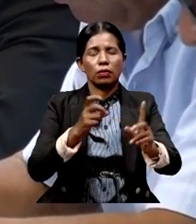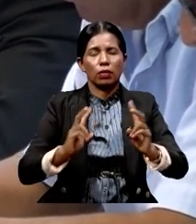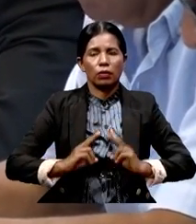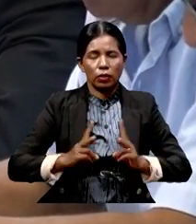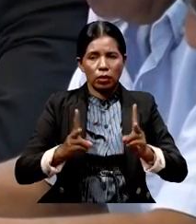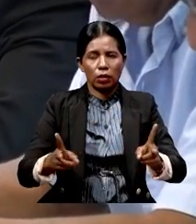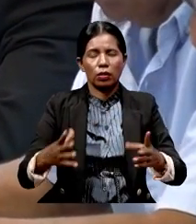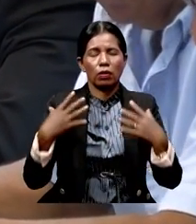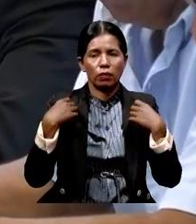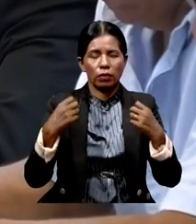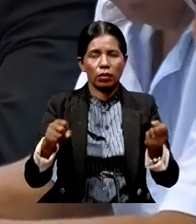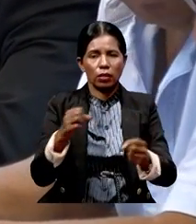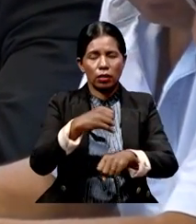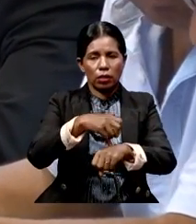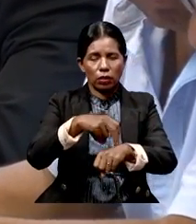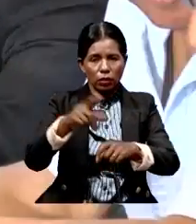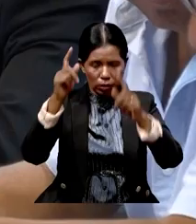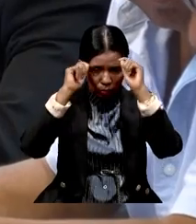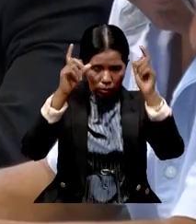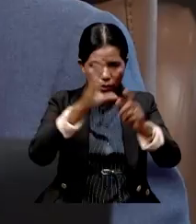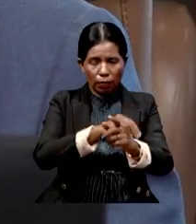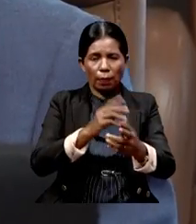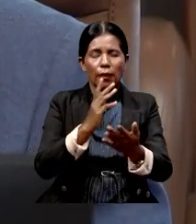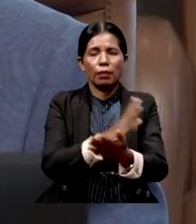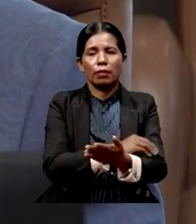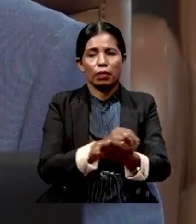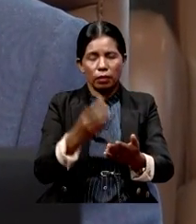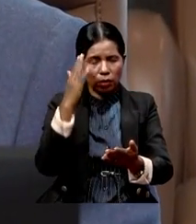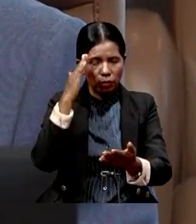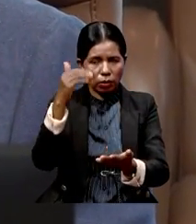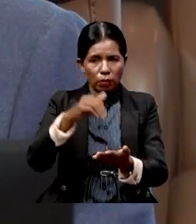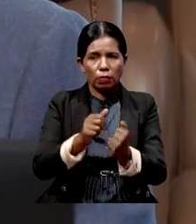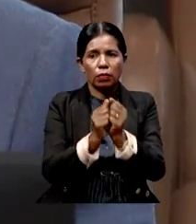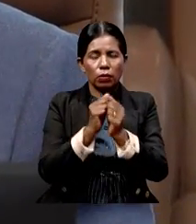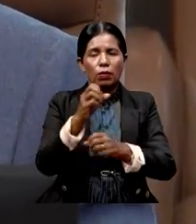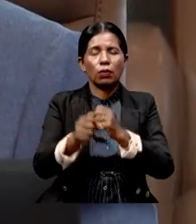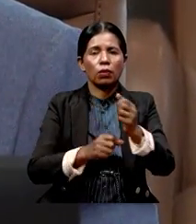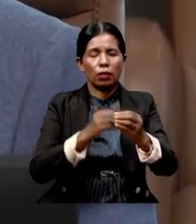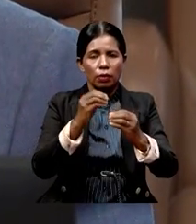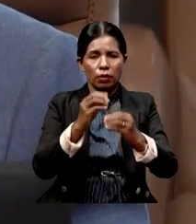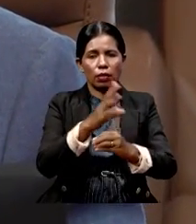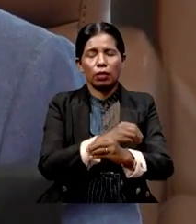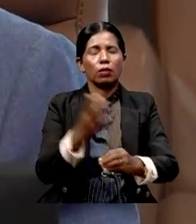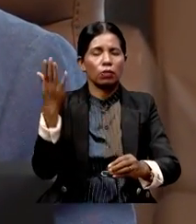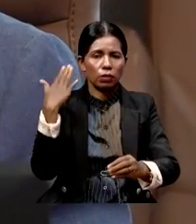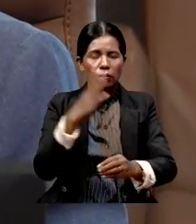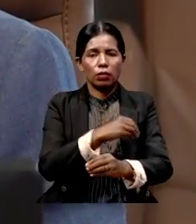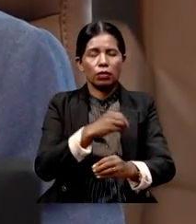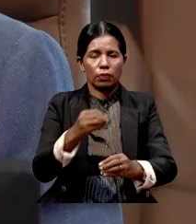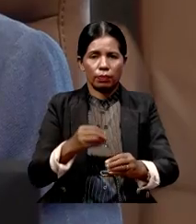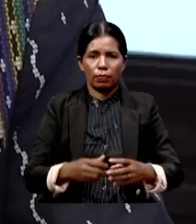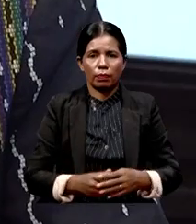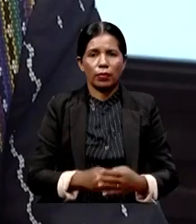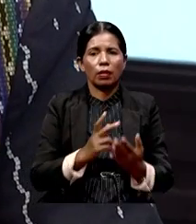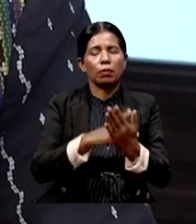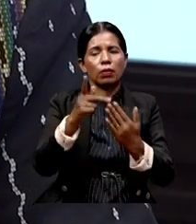Sira Força Internacional Timor-Lestenian, nune promove reflexão hamutu com a periodo antes no hafuin intervenção.